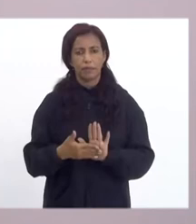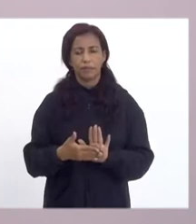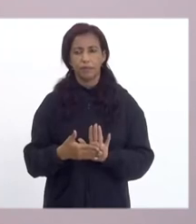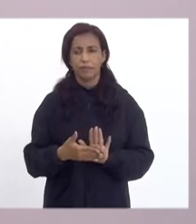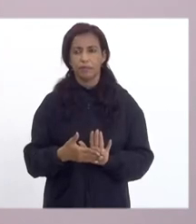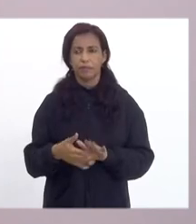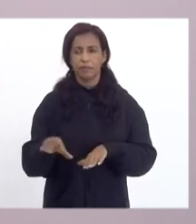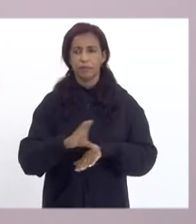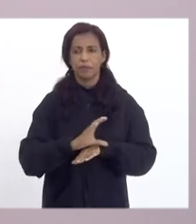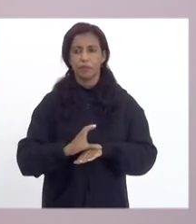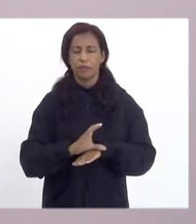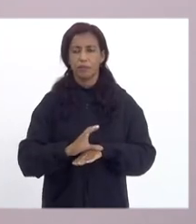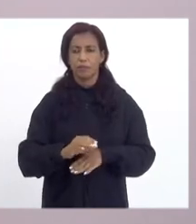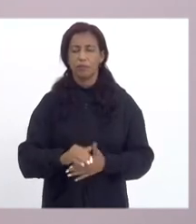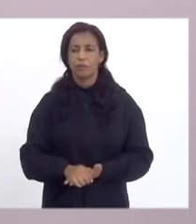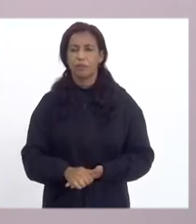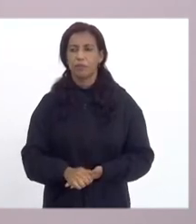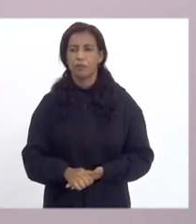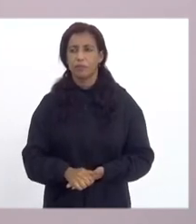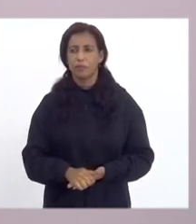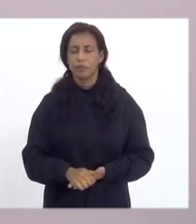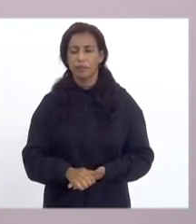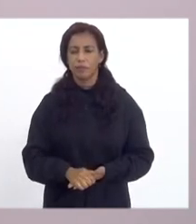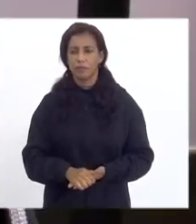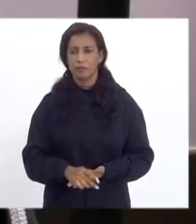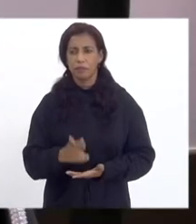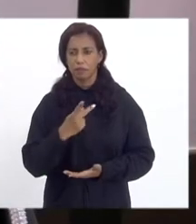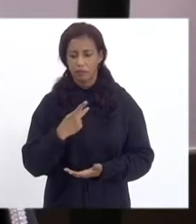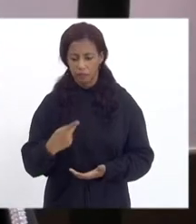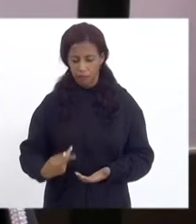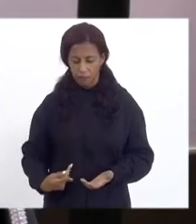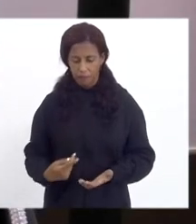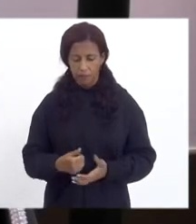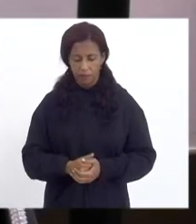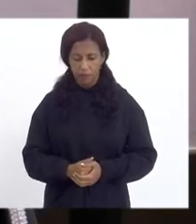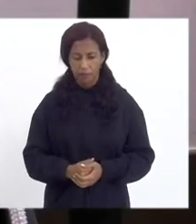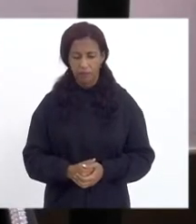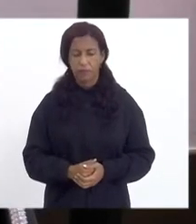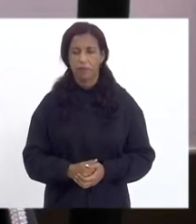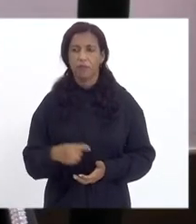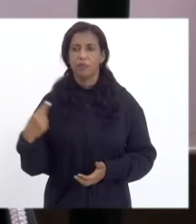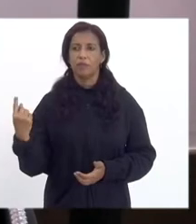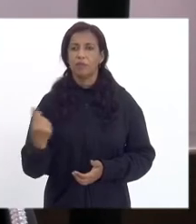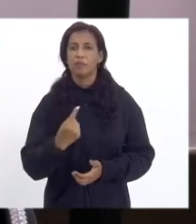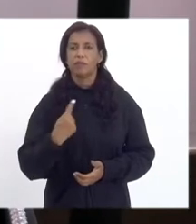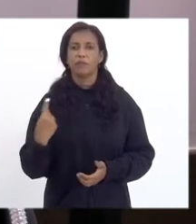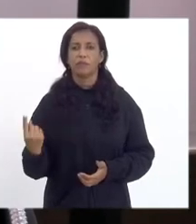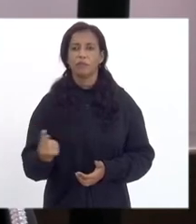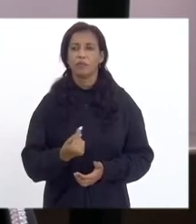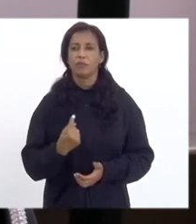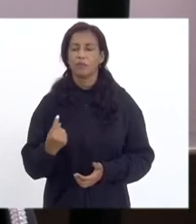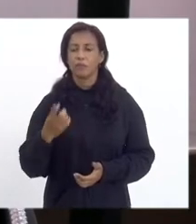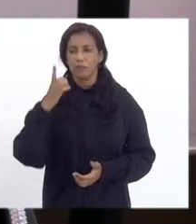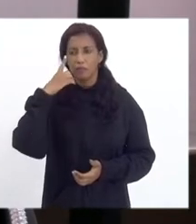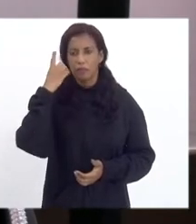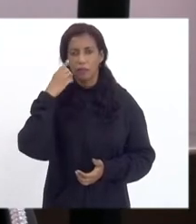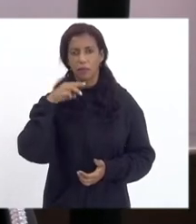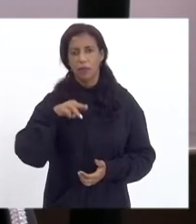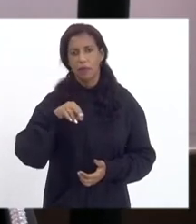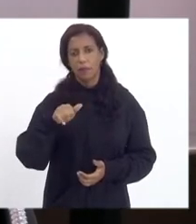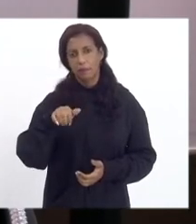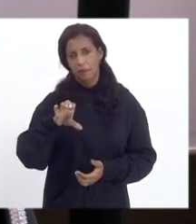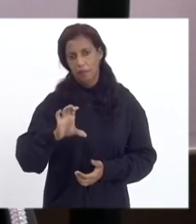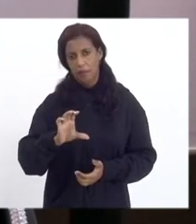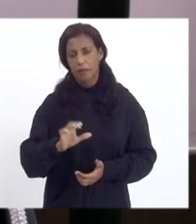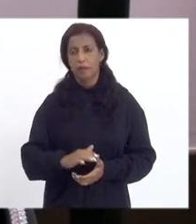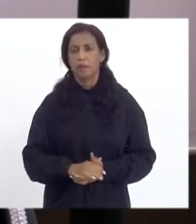pela constitucionalidade. Senhor presidente. Deputado Luiz Paulo. Nosso querido deputado Carlos Mink,